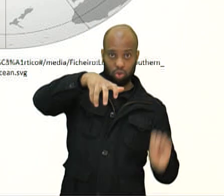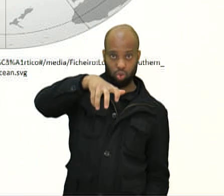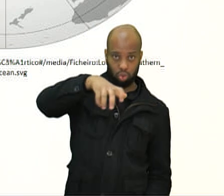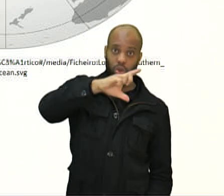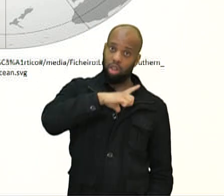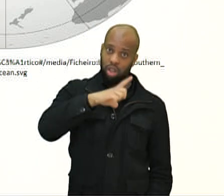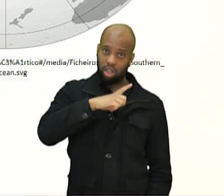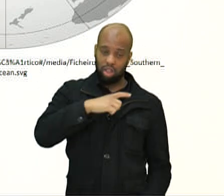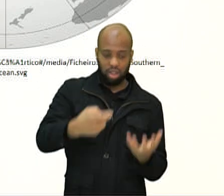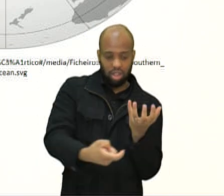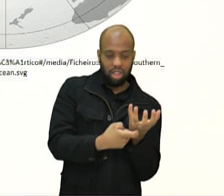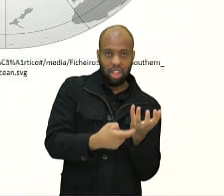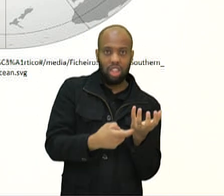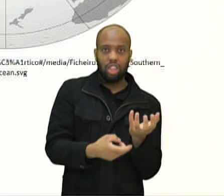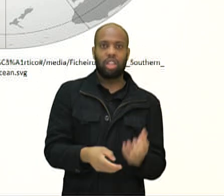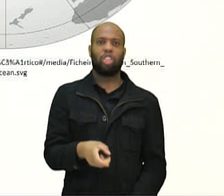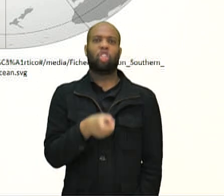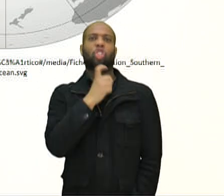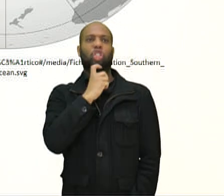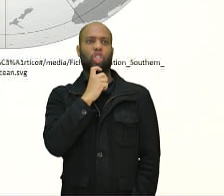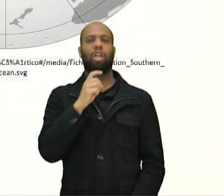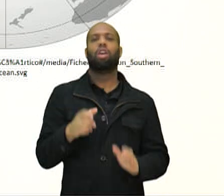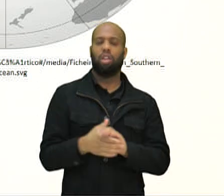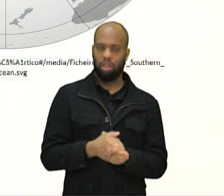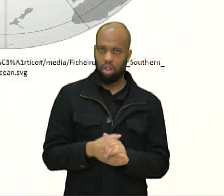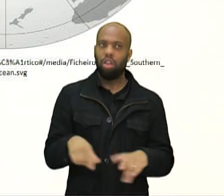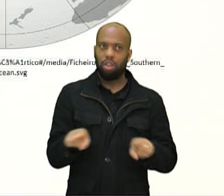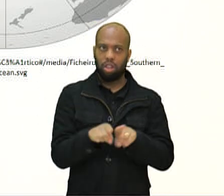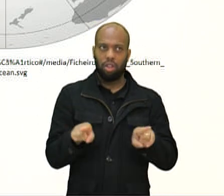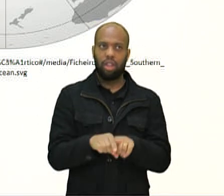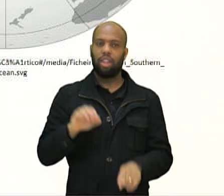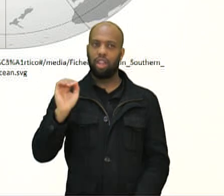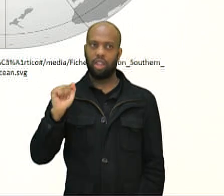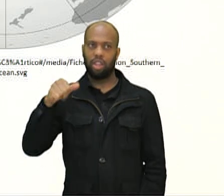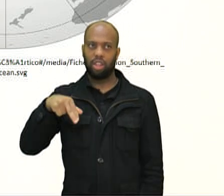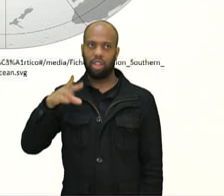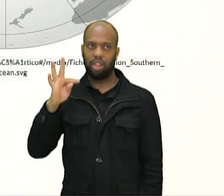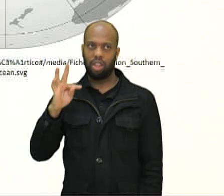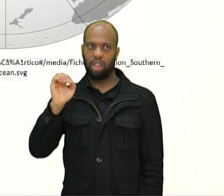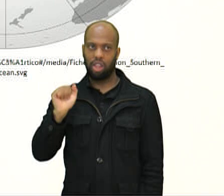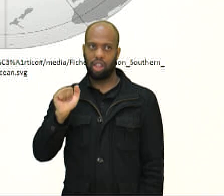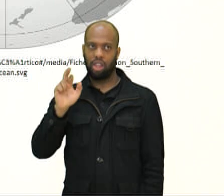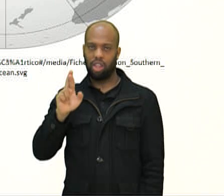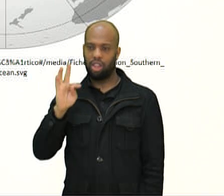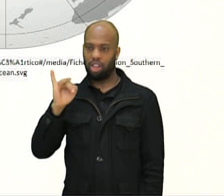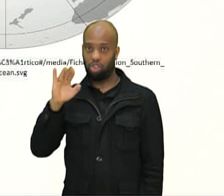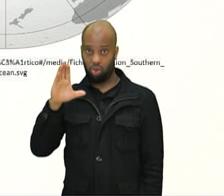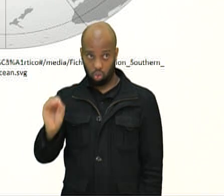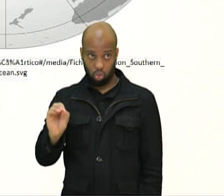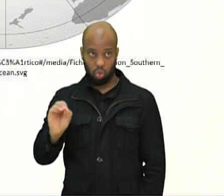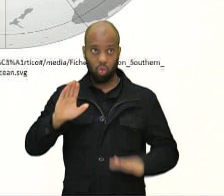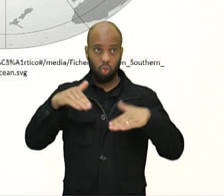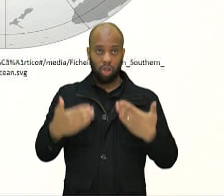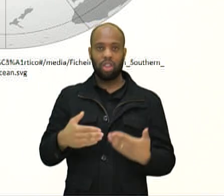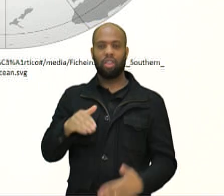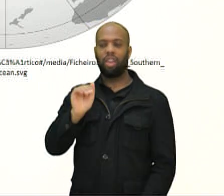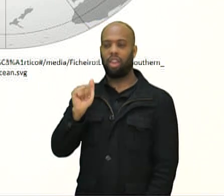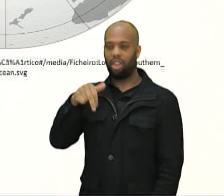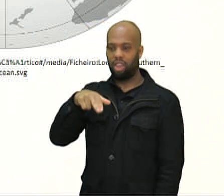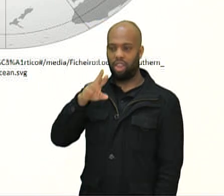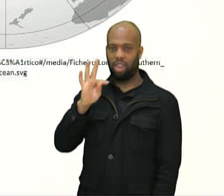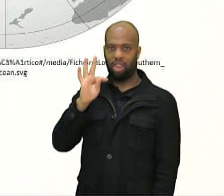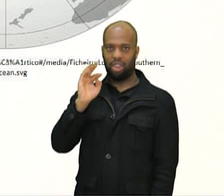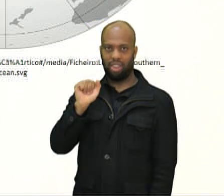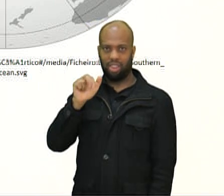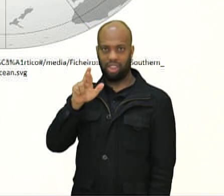ele banha um continente chamado de Antártida. O que é importante a gente saber? Que a Antártida, por baixo de